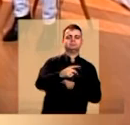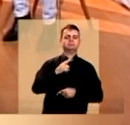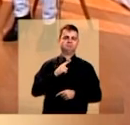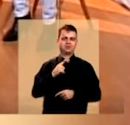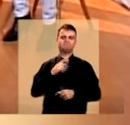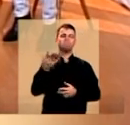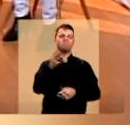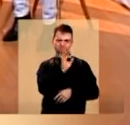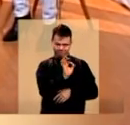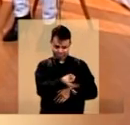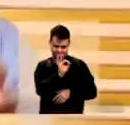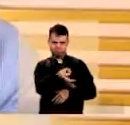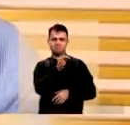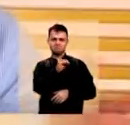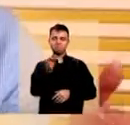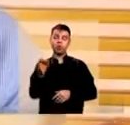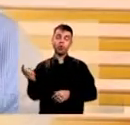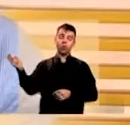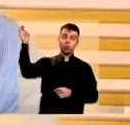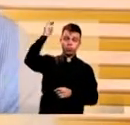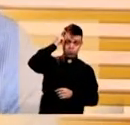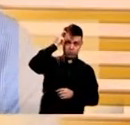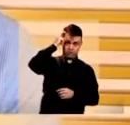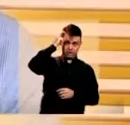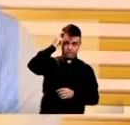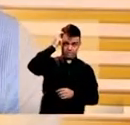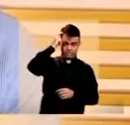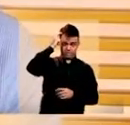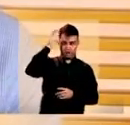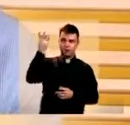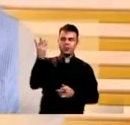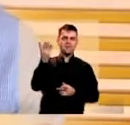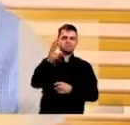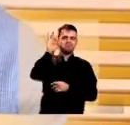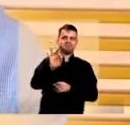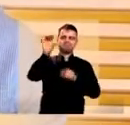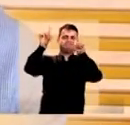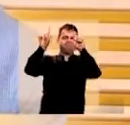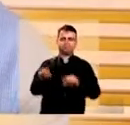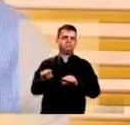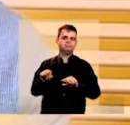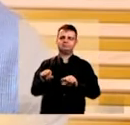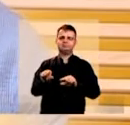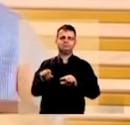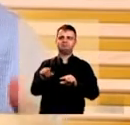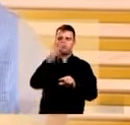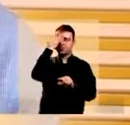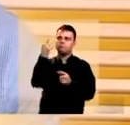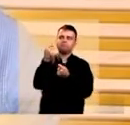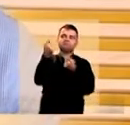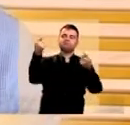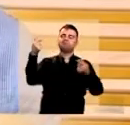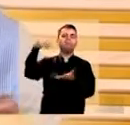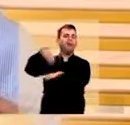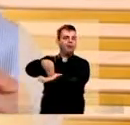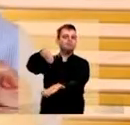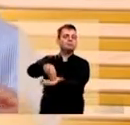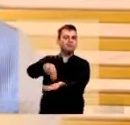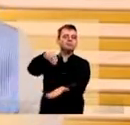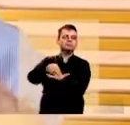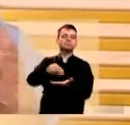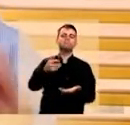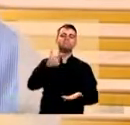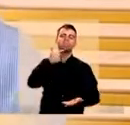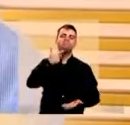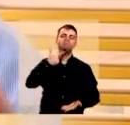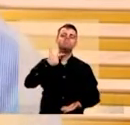Então, exatamente. E a cultura tem o percentual mínimo e, às vezes, não tem nem pessoas. Então, precisa haver